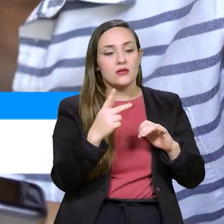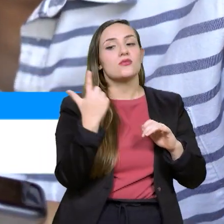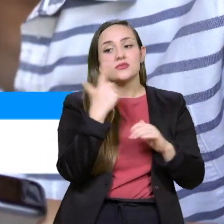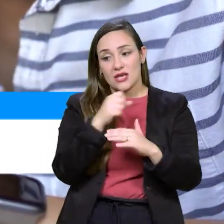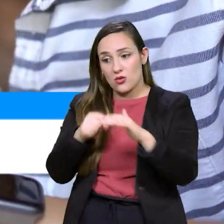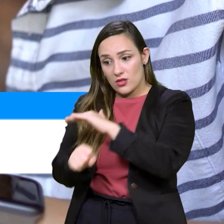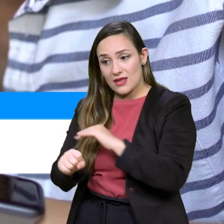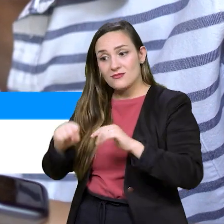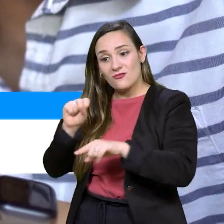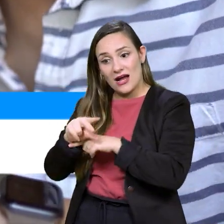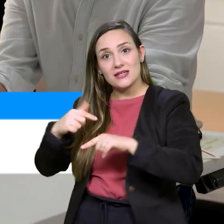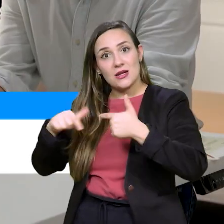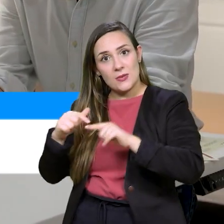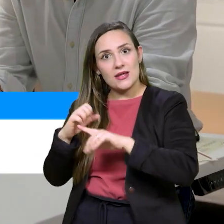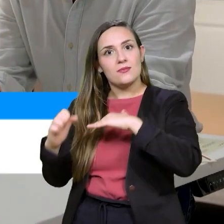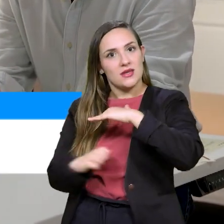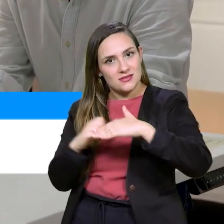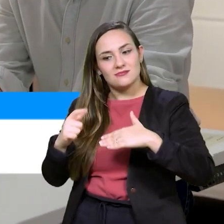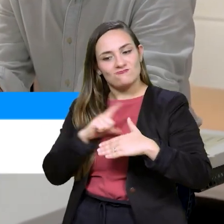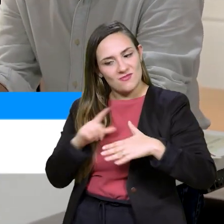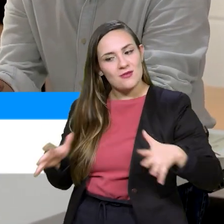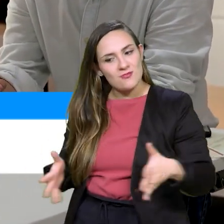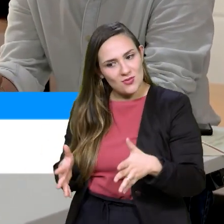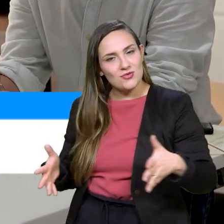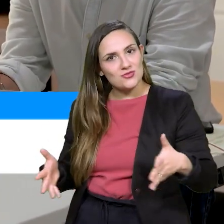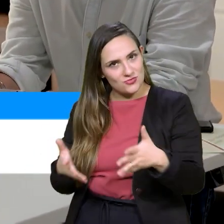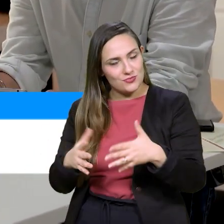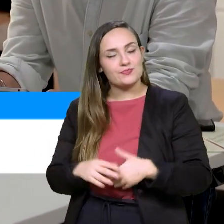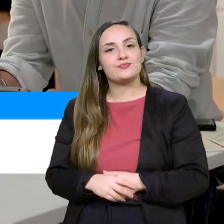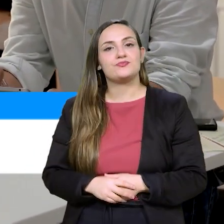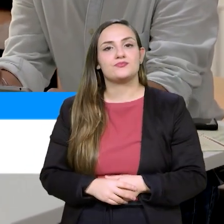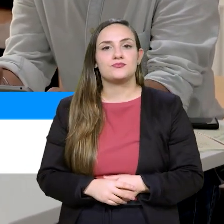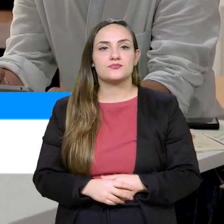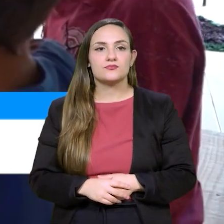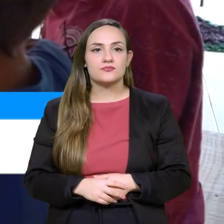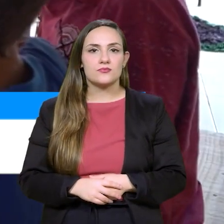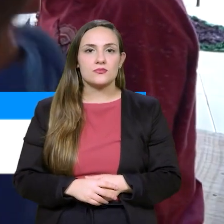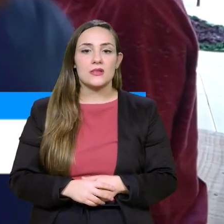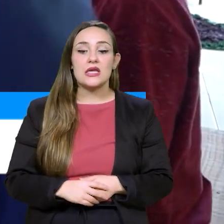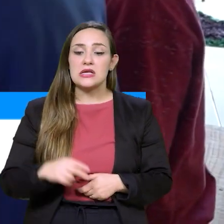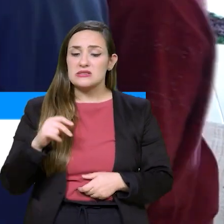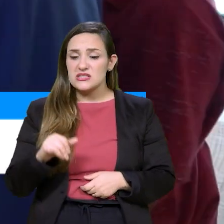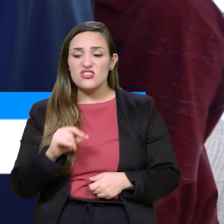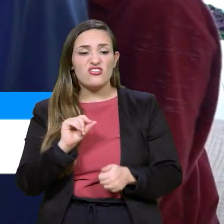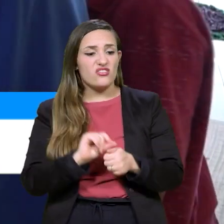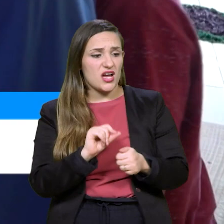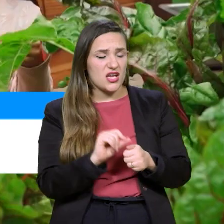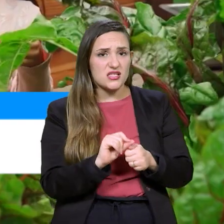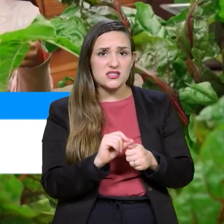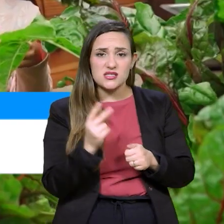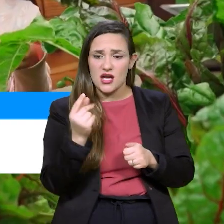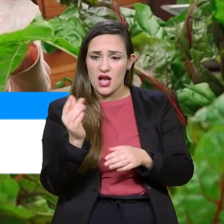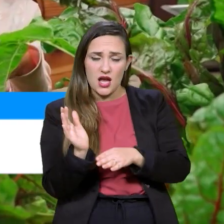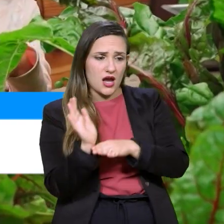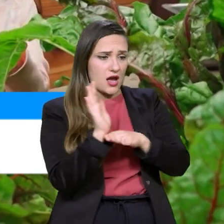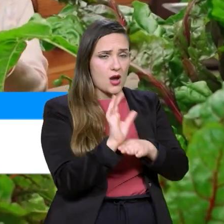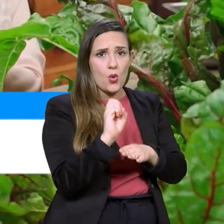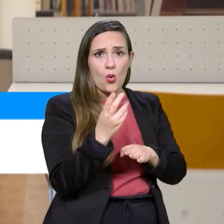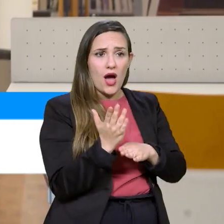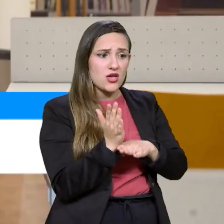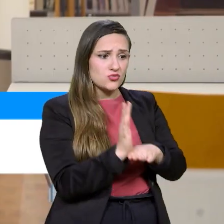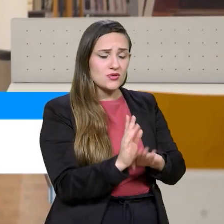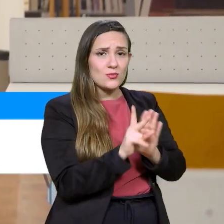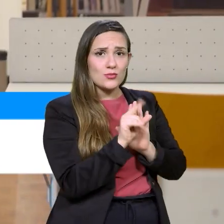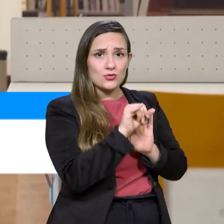de déficit de atenção com hiperatividade, TDAH, ou contribuam com ações e projetos na